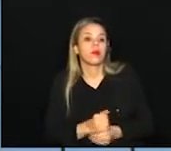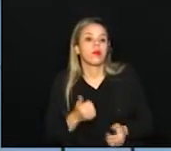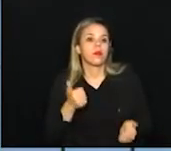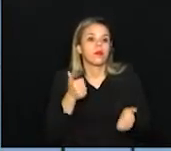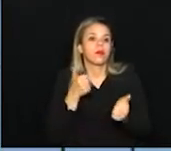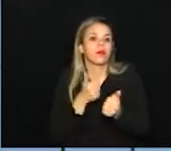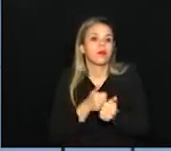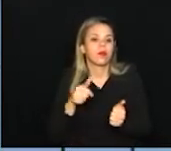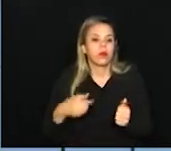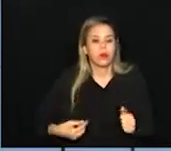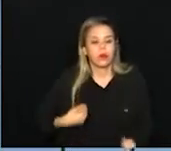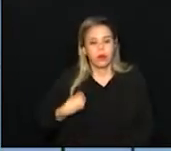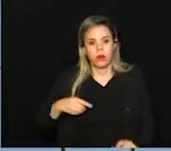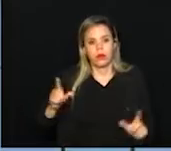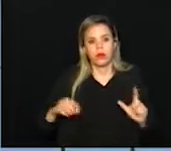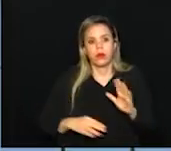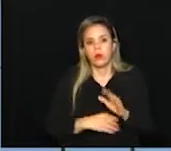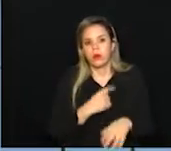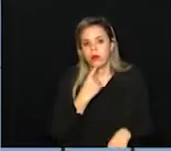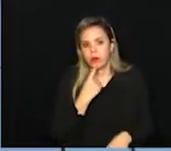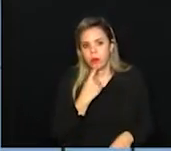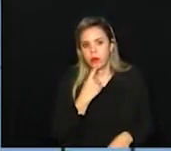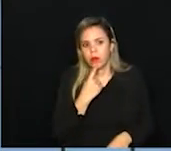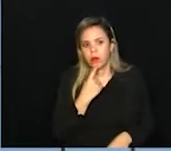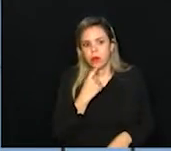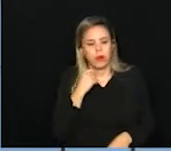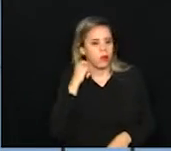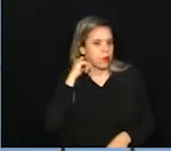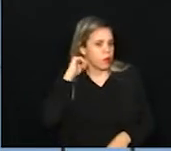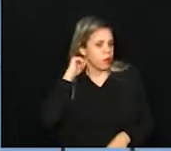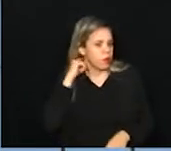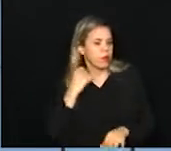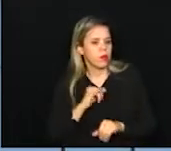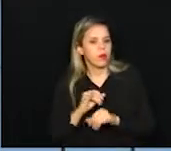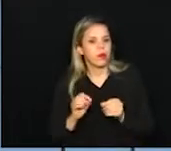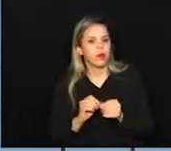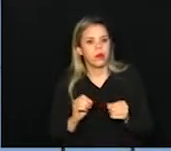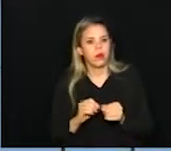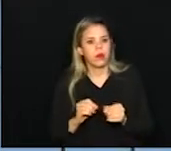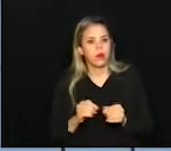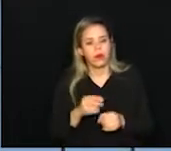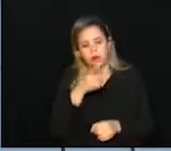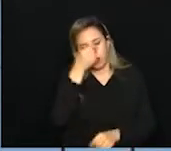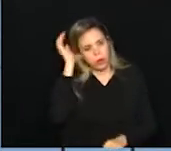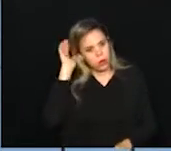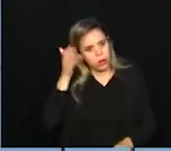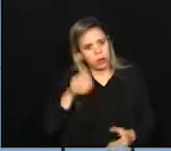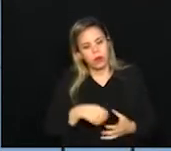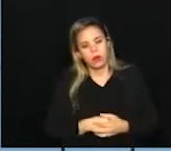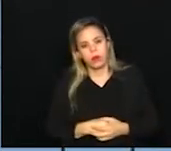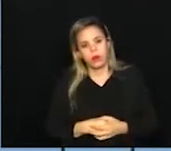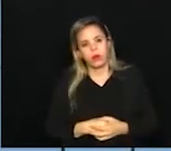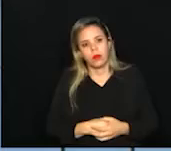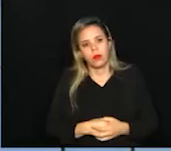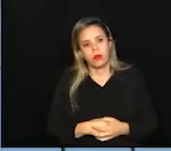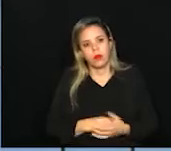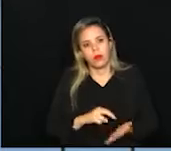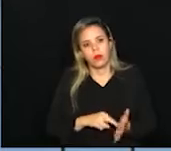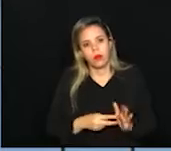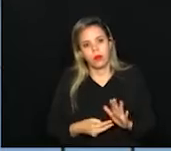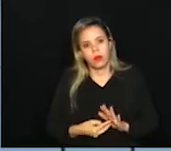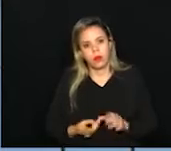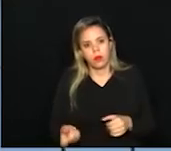acompanhe aqui ao vivo pela TV Câmara Campinas anúncios que devem ser feitos pelo prefeito Dário Saad no que diz respeito